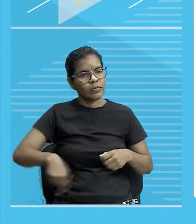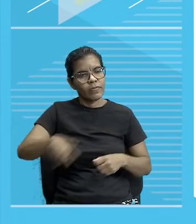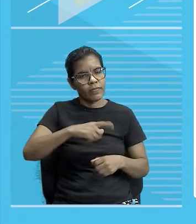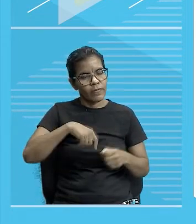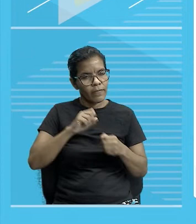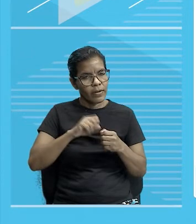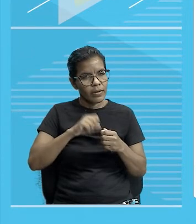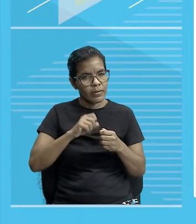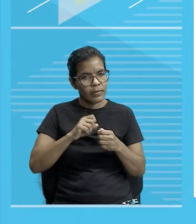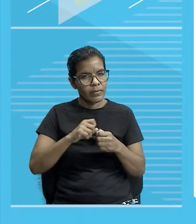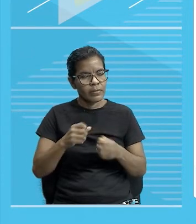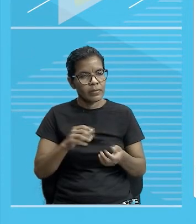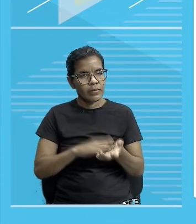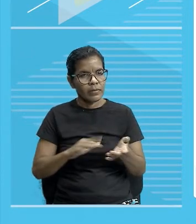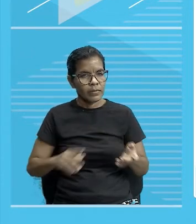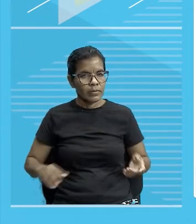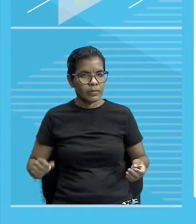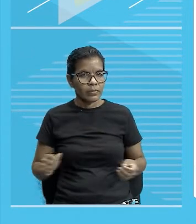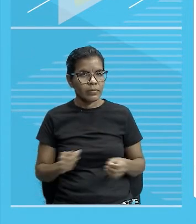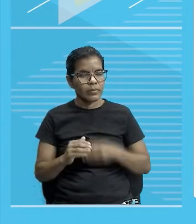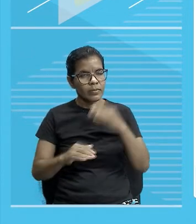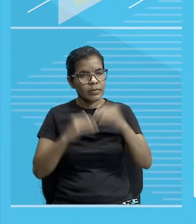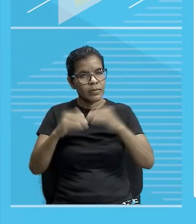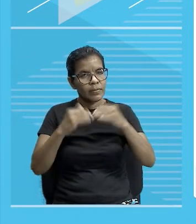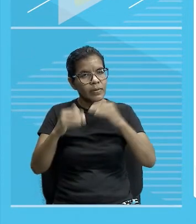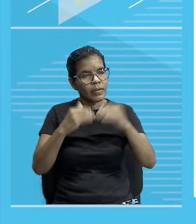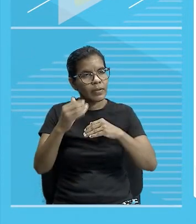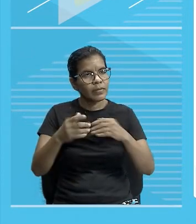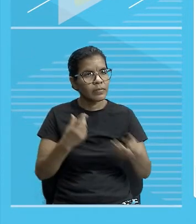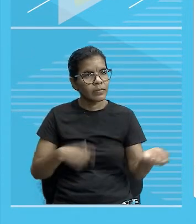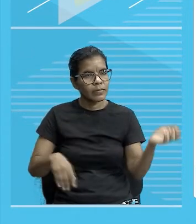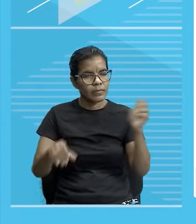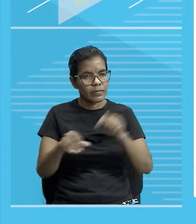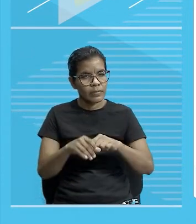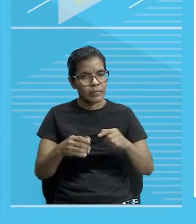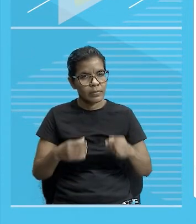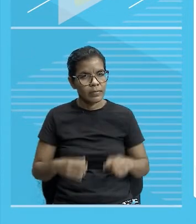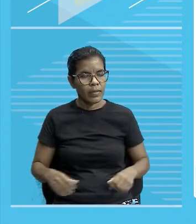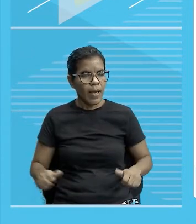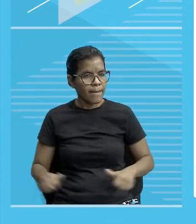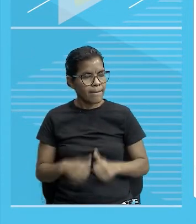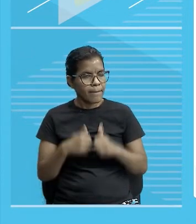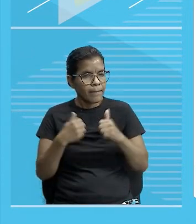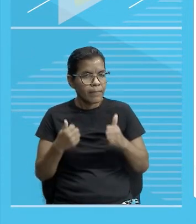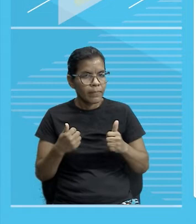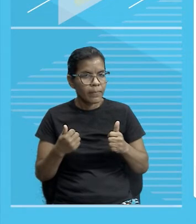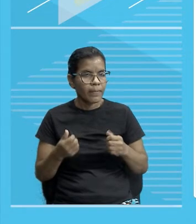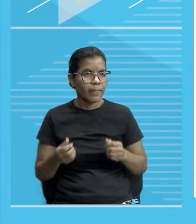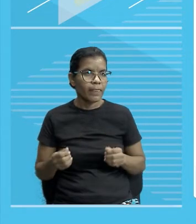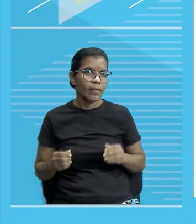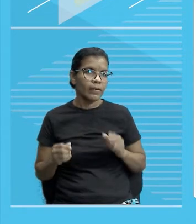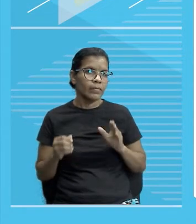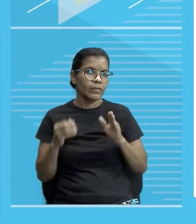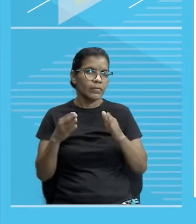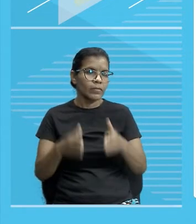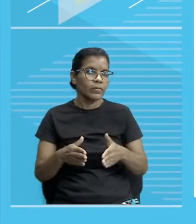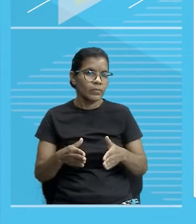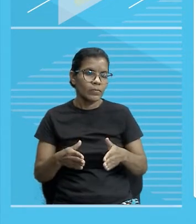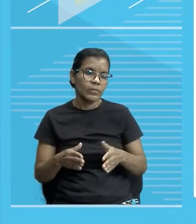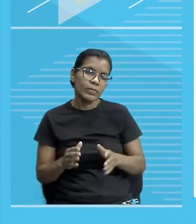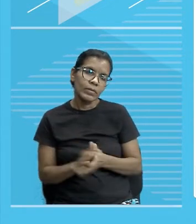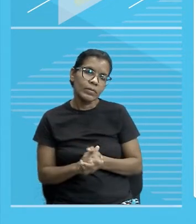de acordo com os procedimentos estabelecidos estão voltados para a eficiência ênfase nos